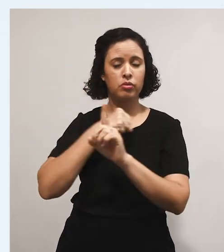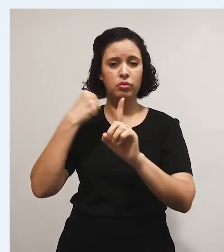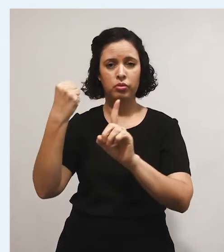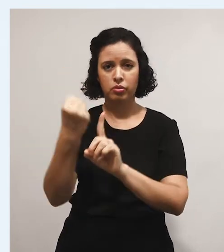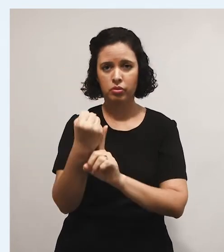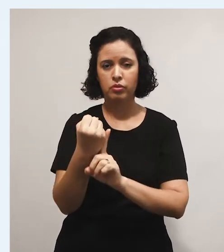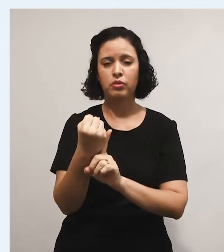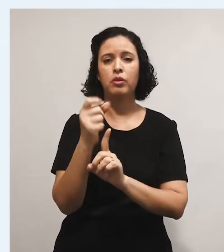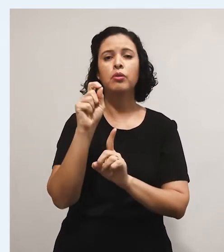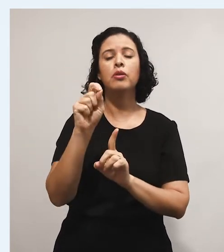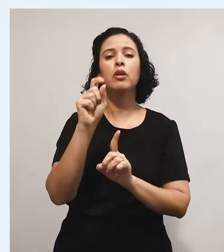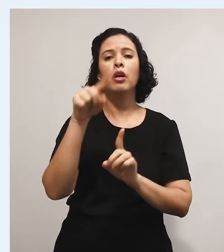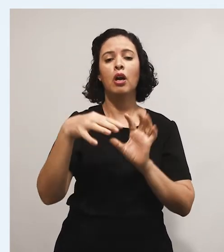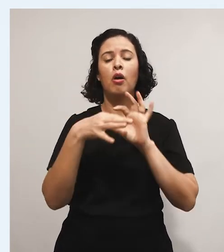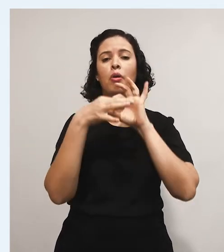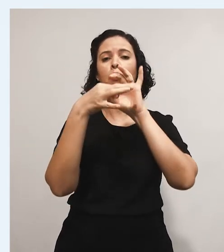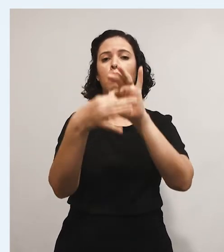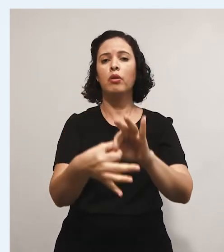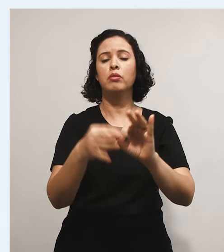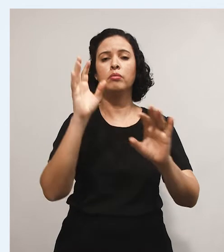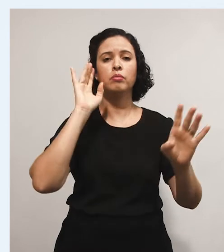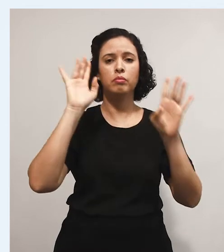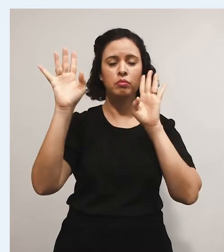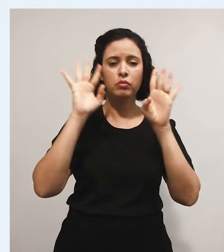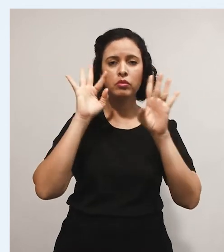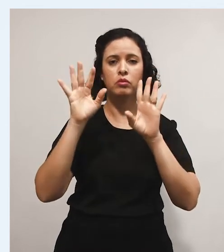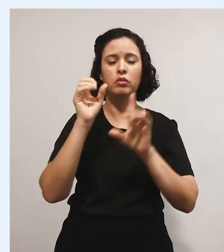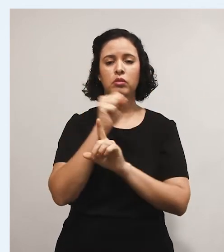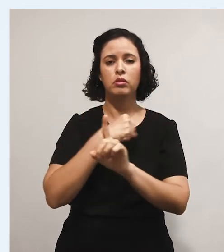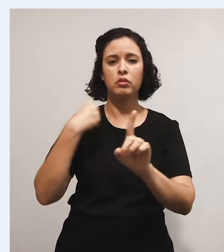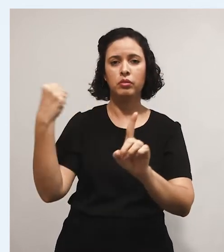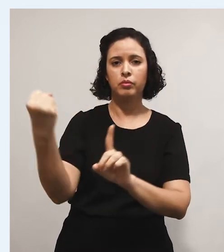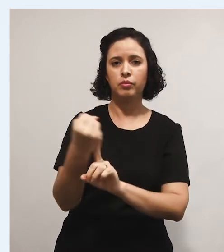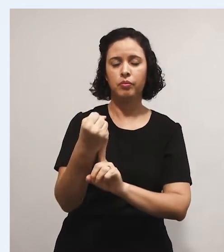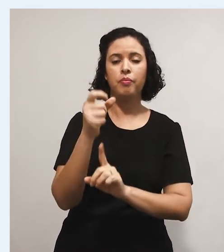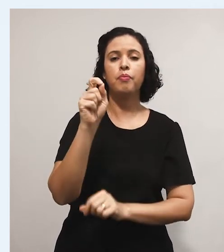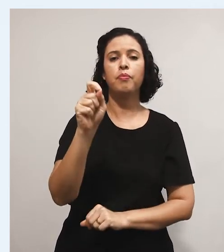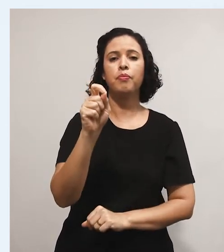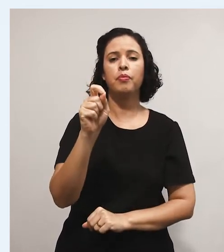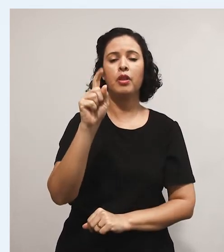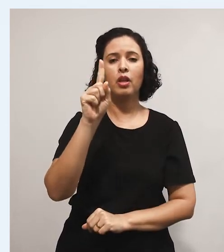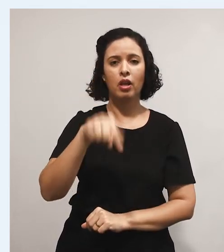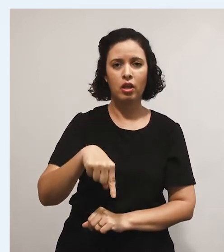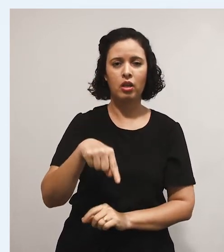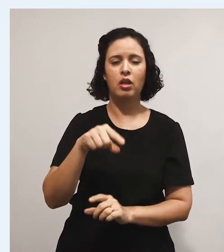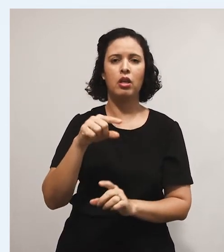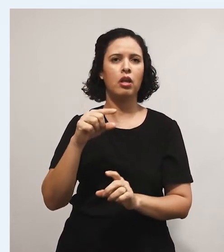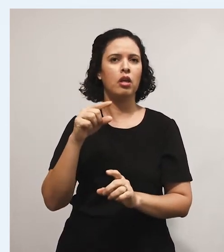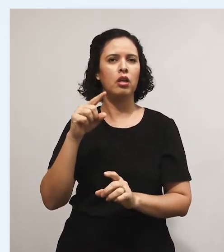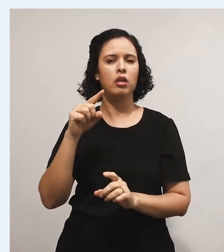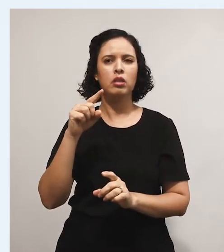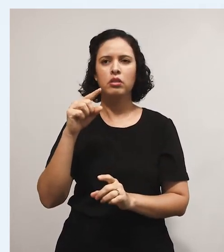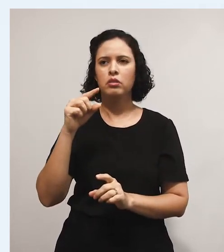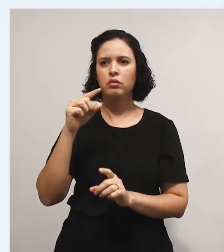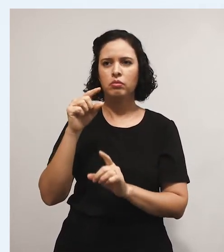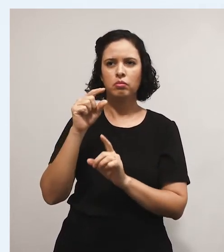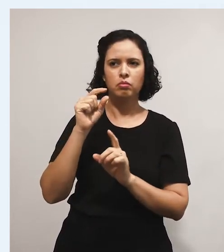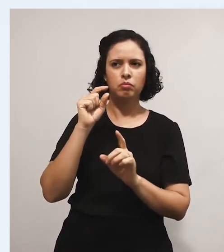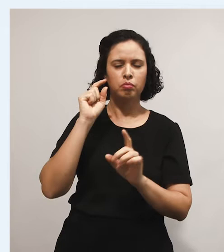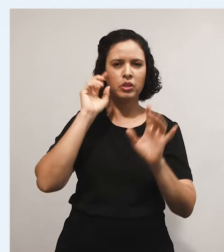nós chamamos essa corrente de pensamento sociológico de sociologia marxista, um pensamento